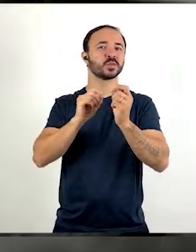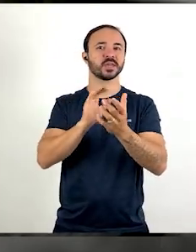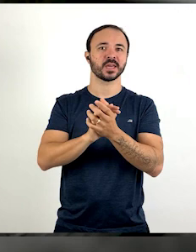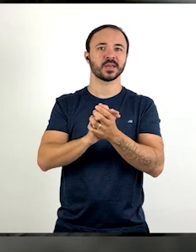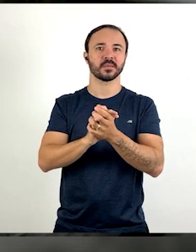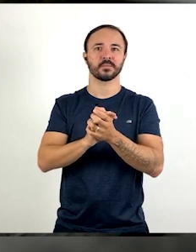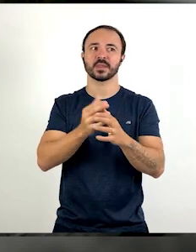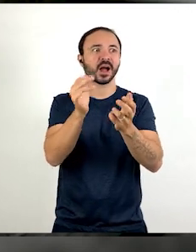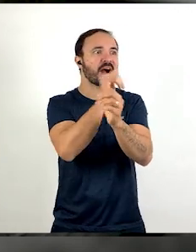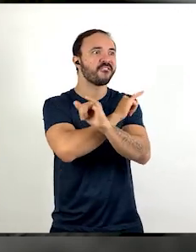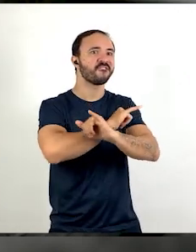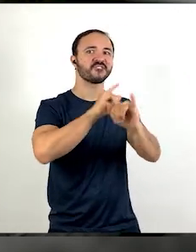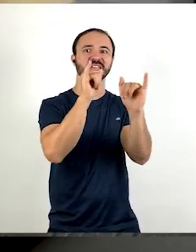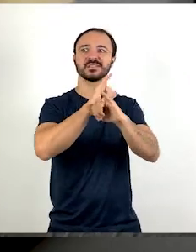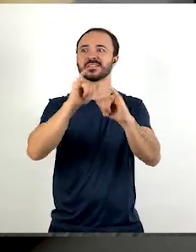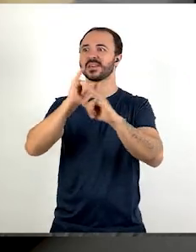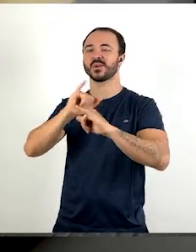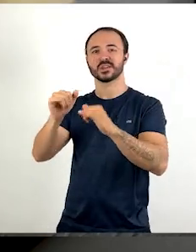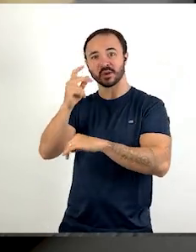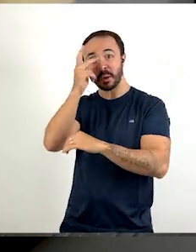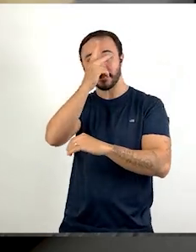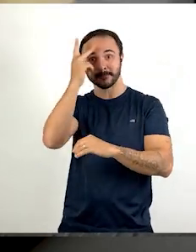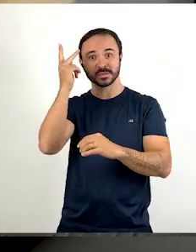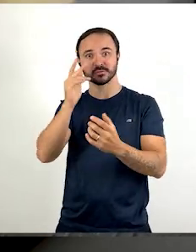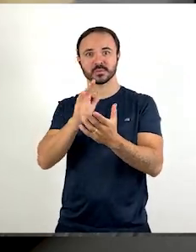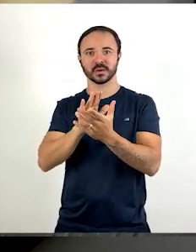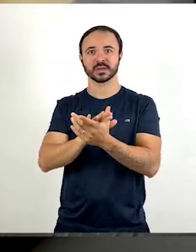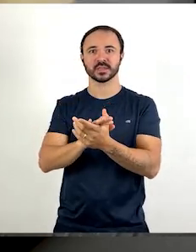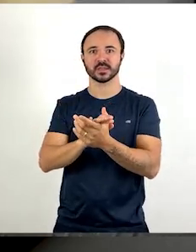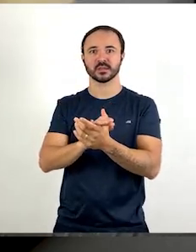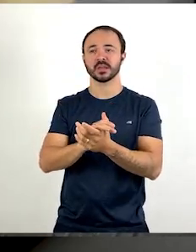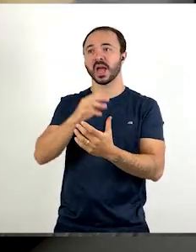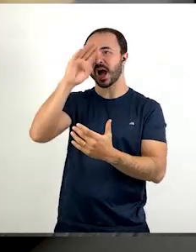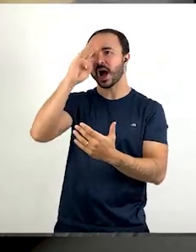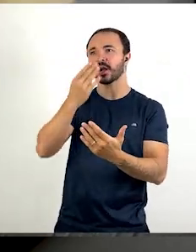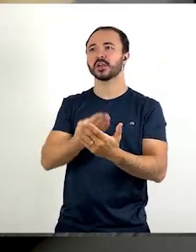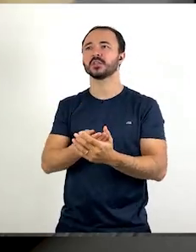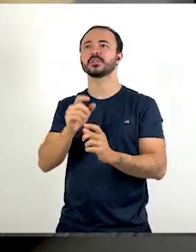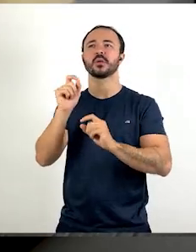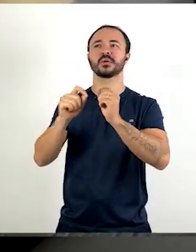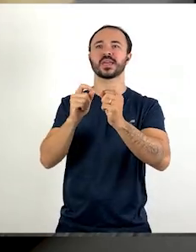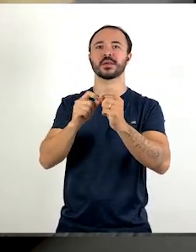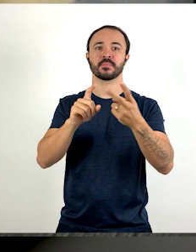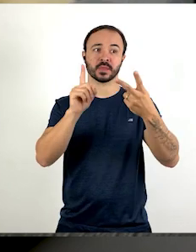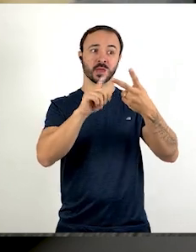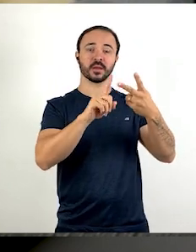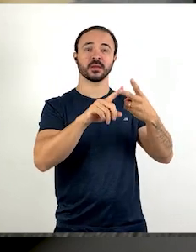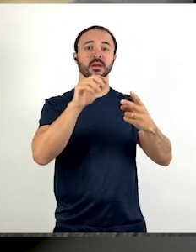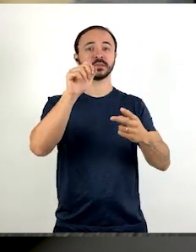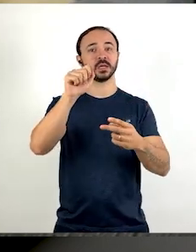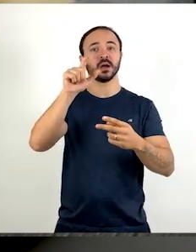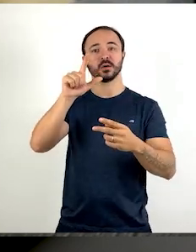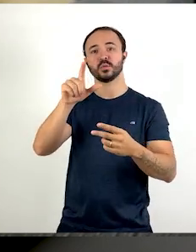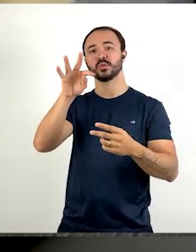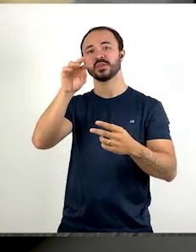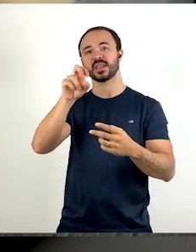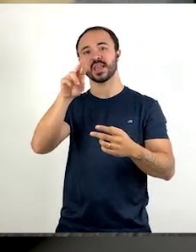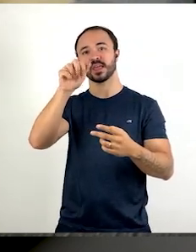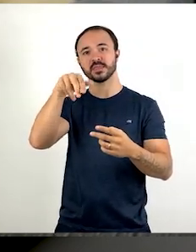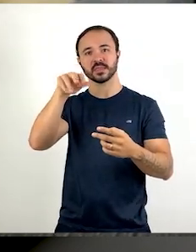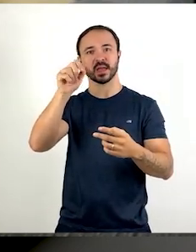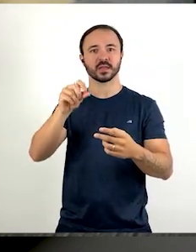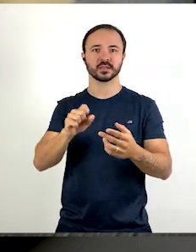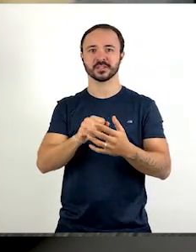de desinformação, tentando fazer a população acreditar que a corrente alternada de